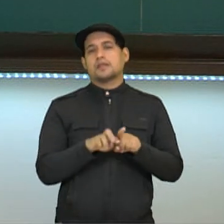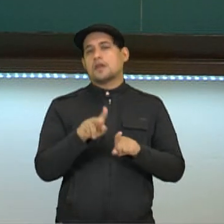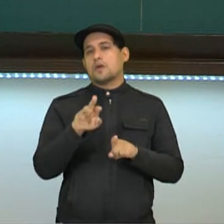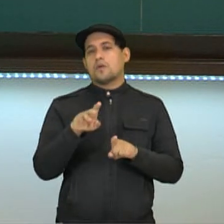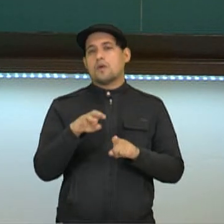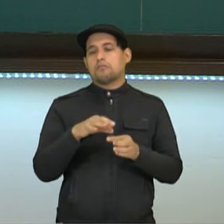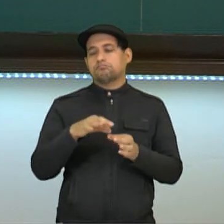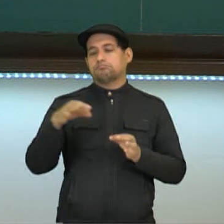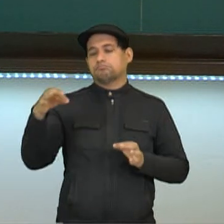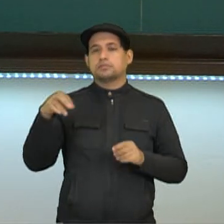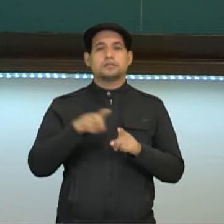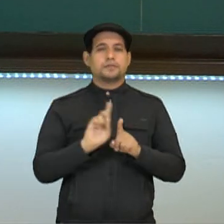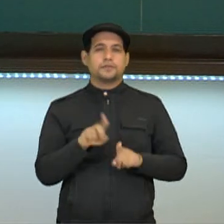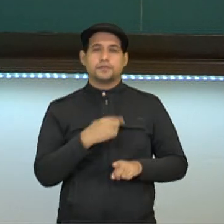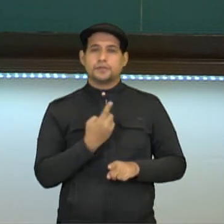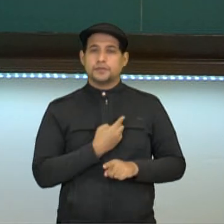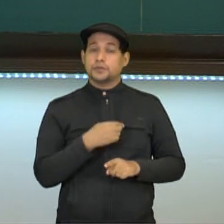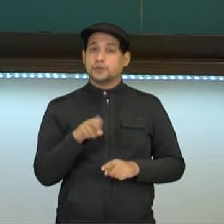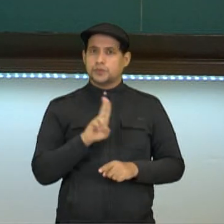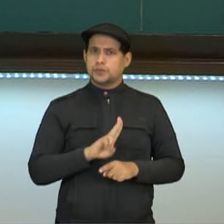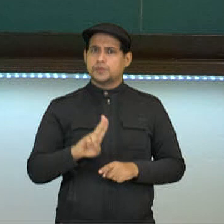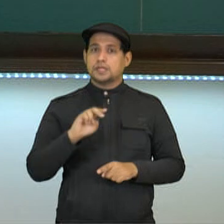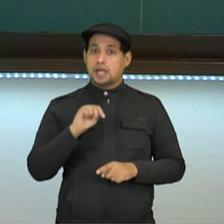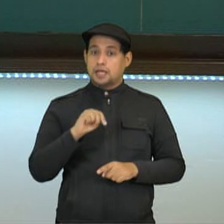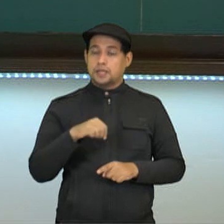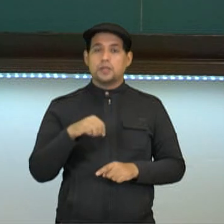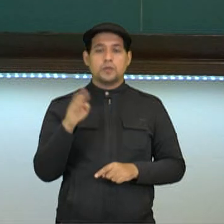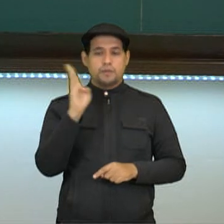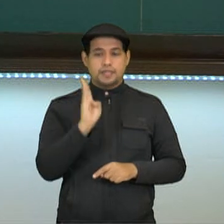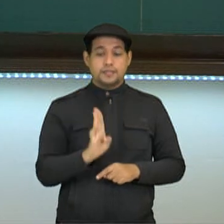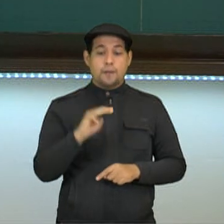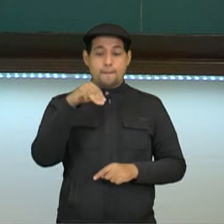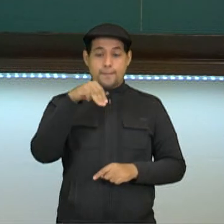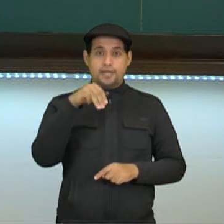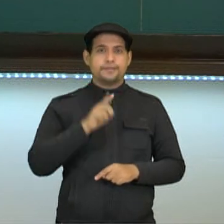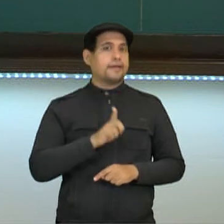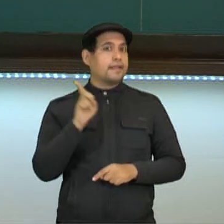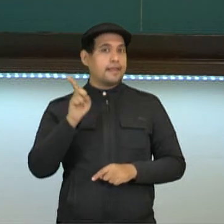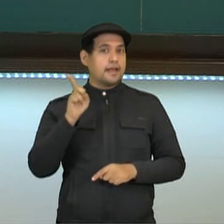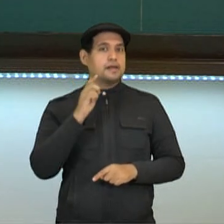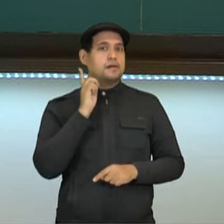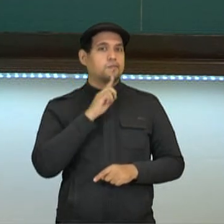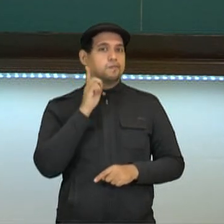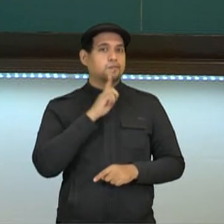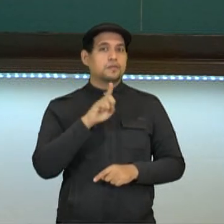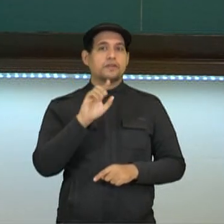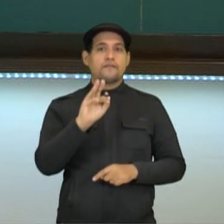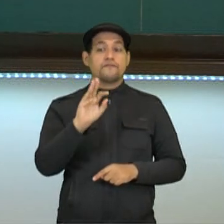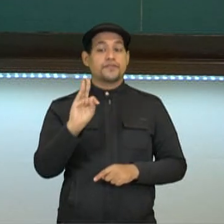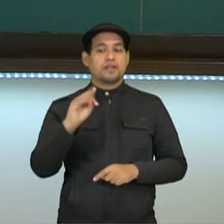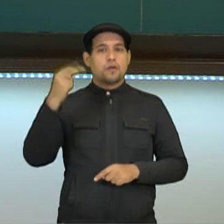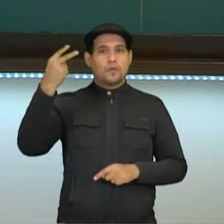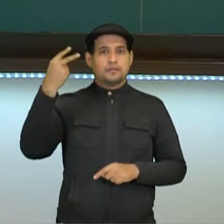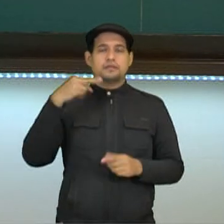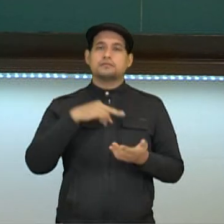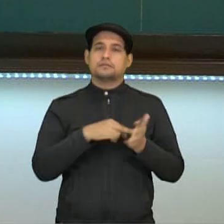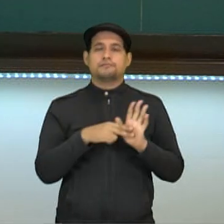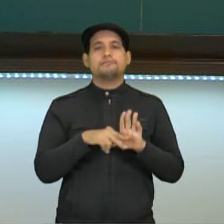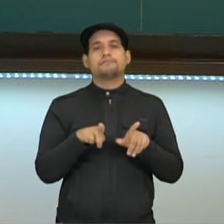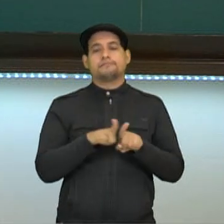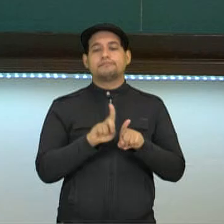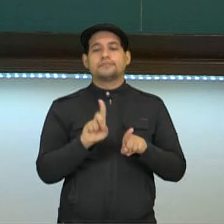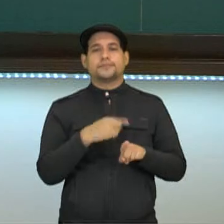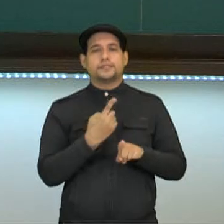do foot, para nós aqui no Brasil metros, para eles é em foot, quadrados. Então ali que estaria